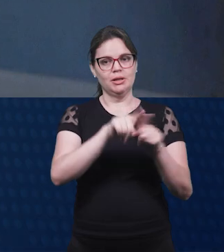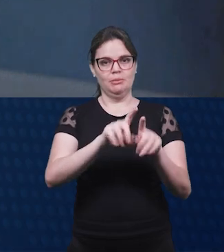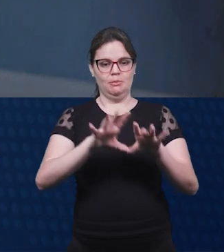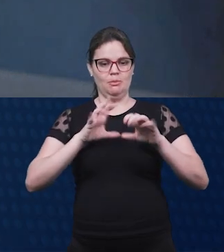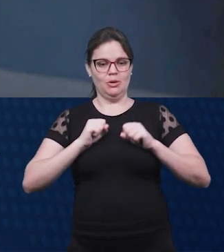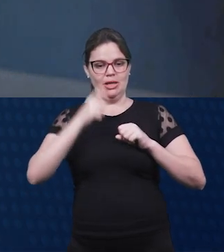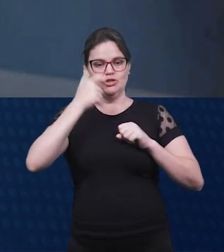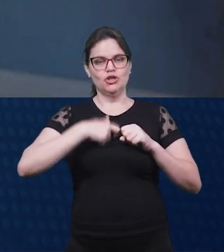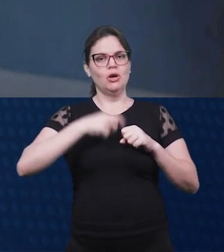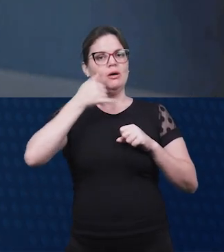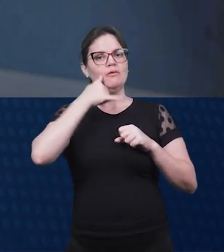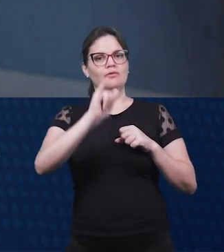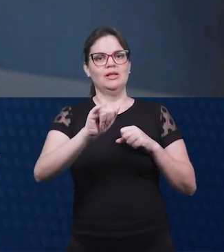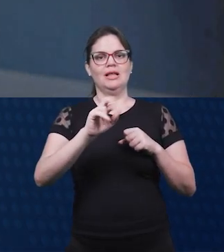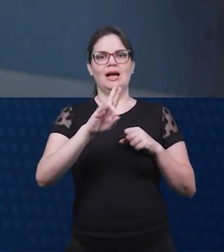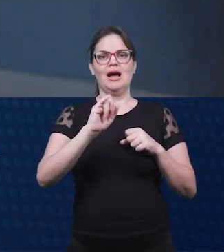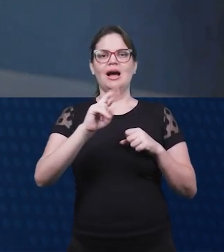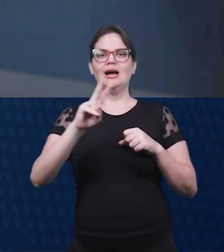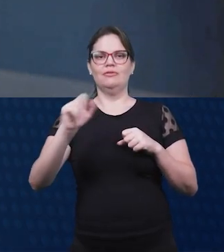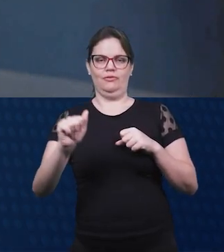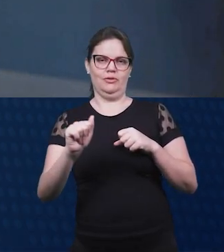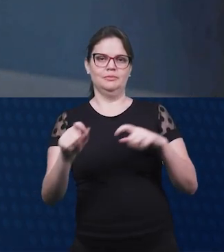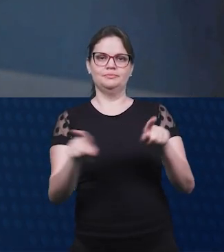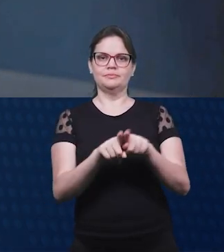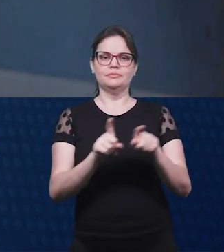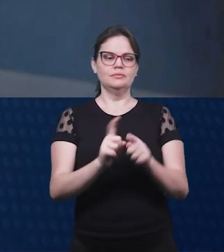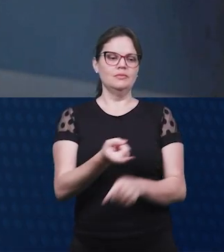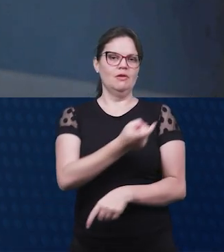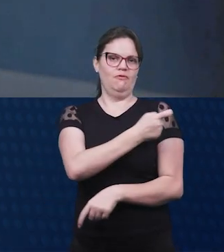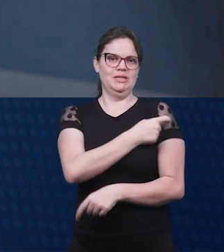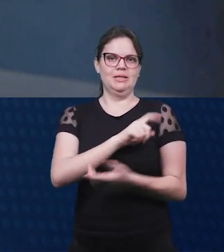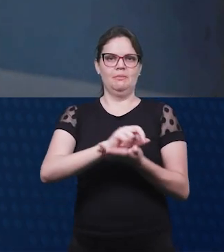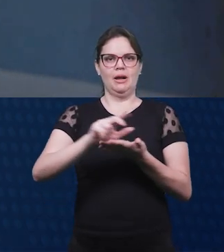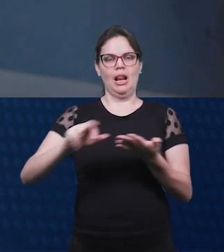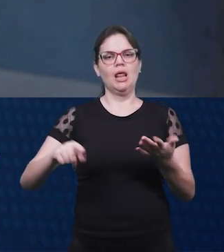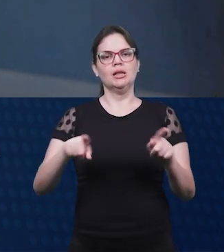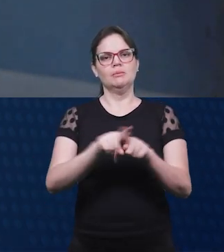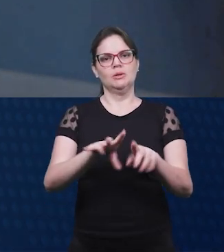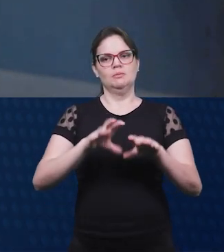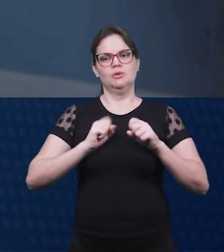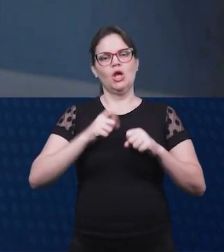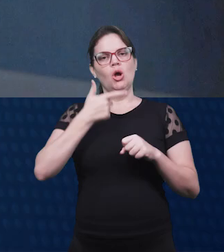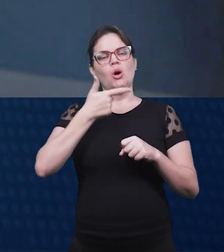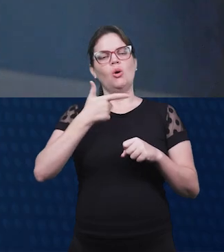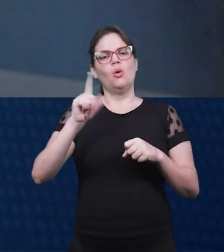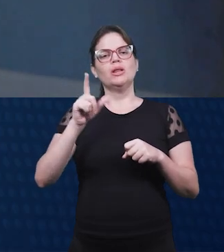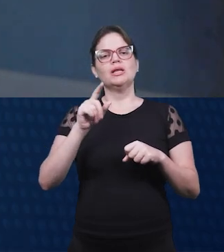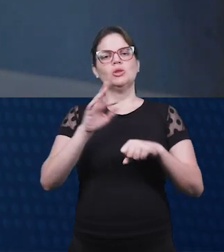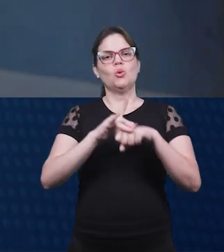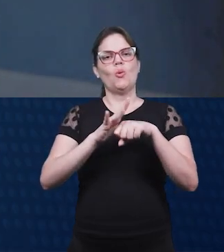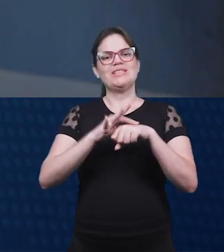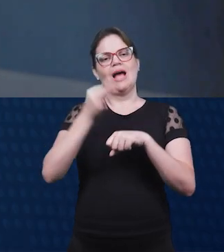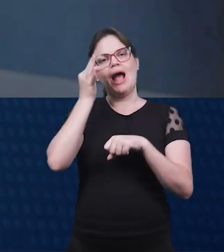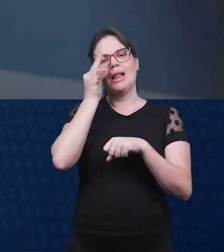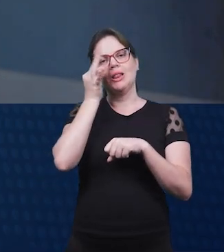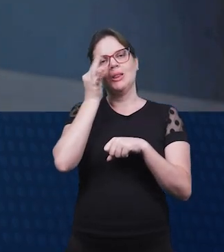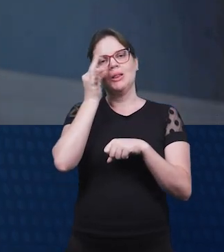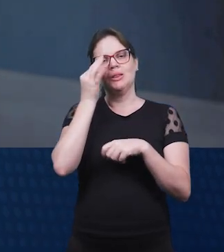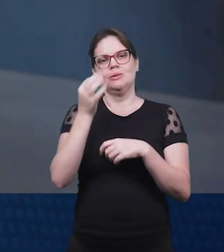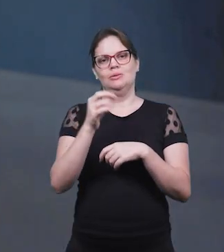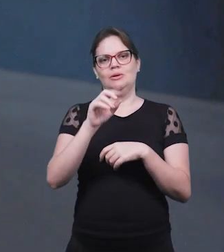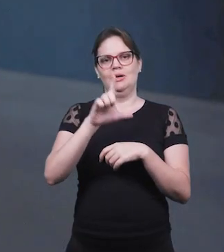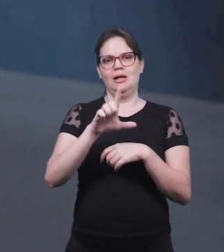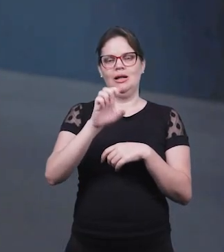raiva. A vacina múltipla, ela nos protege contra a leptospirose. E é uma doença que